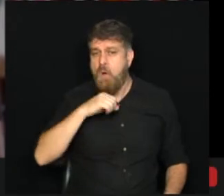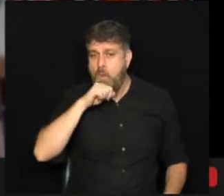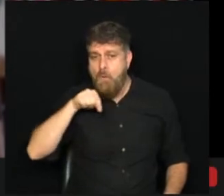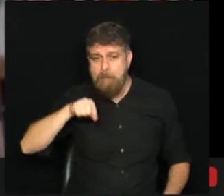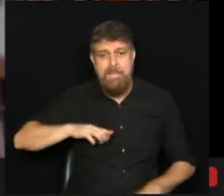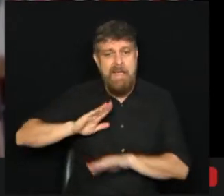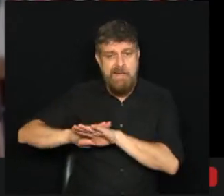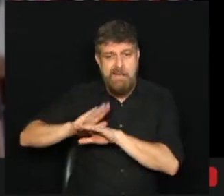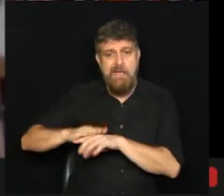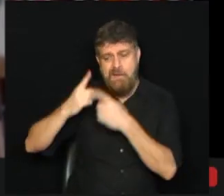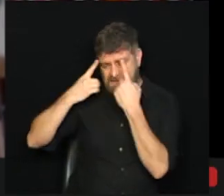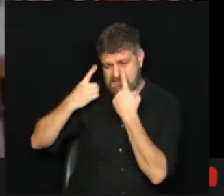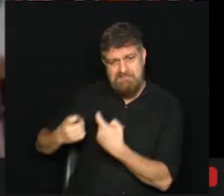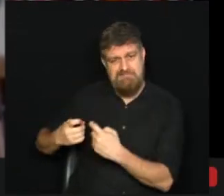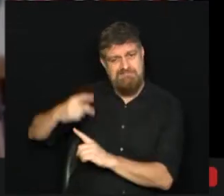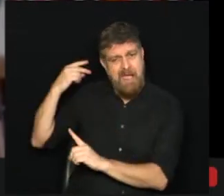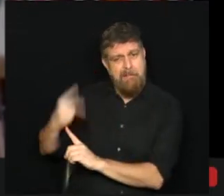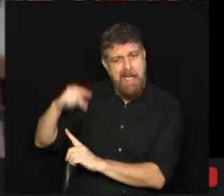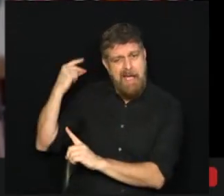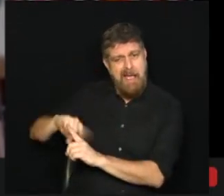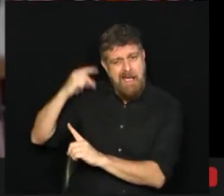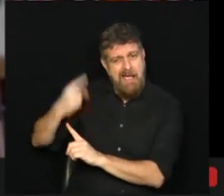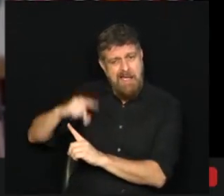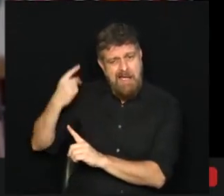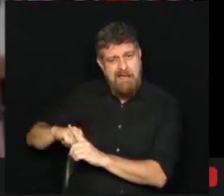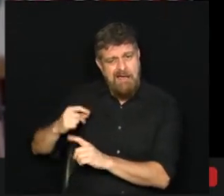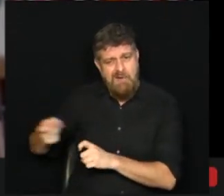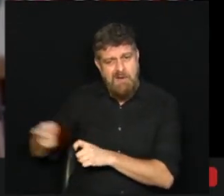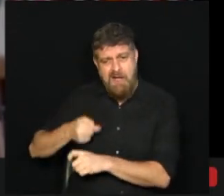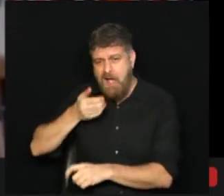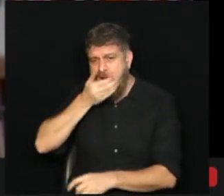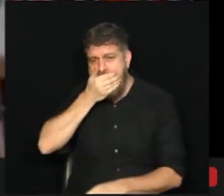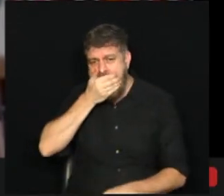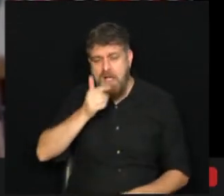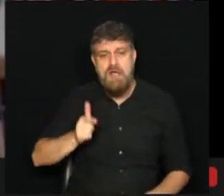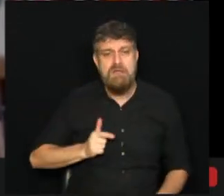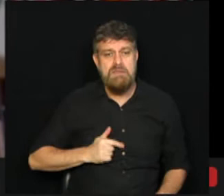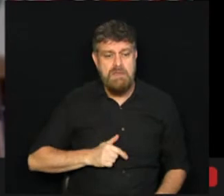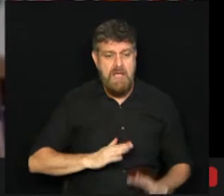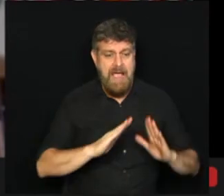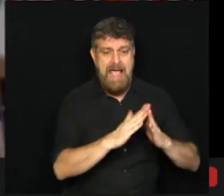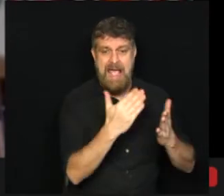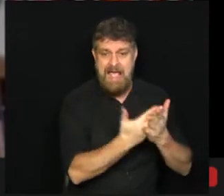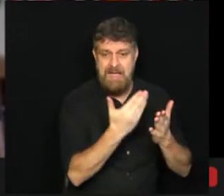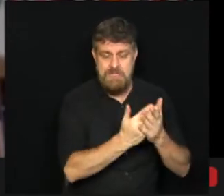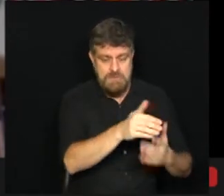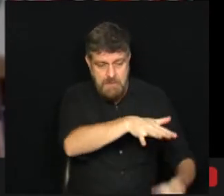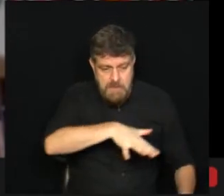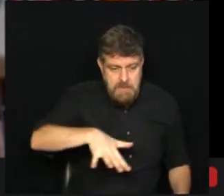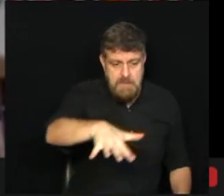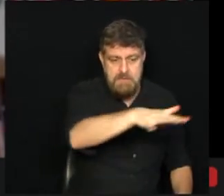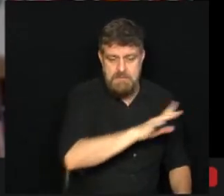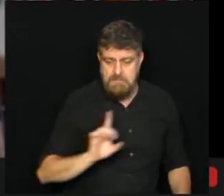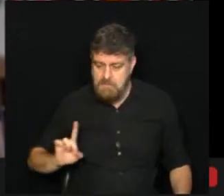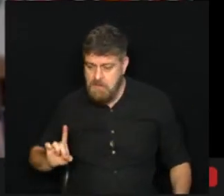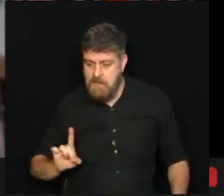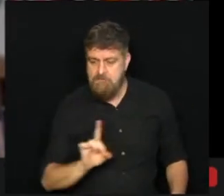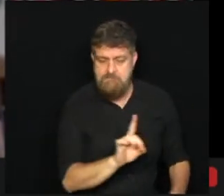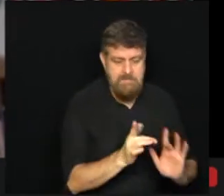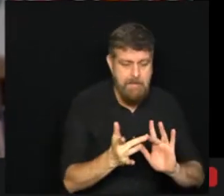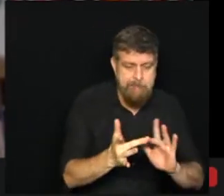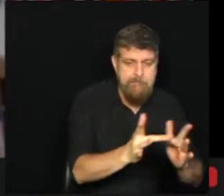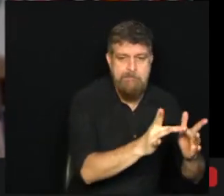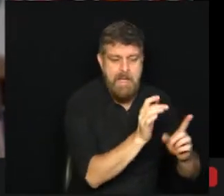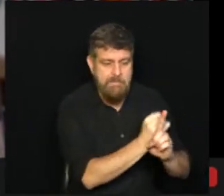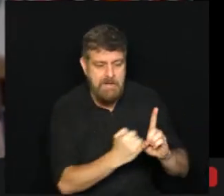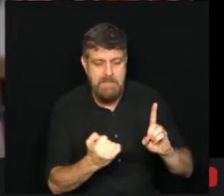de violência. Muitas dessas crianças, o único espaço de socialização fora da família, que